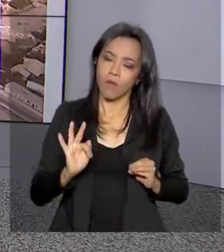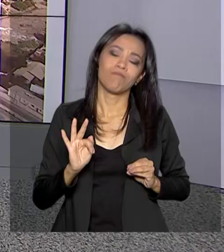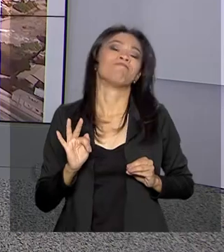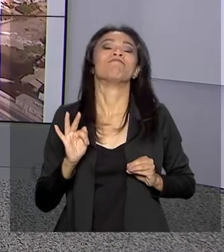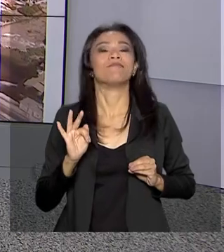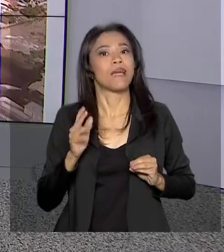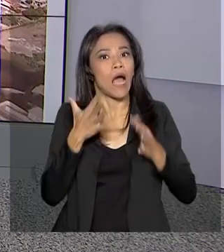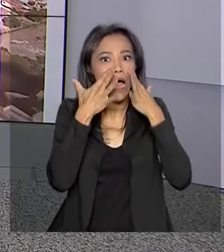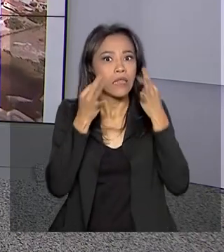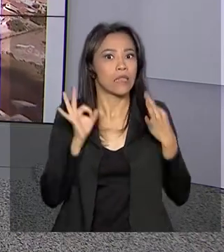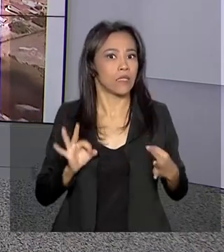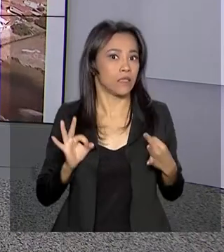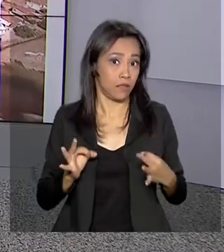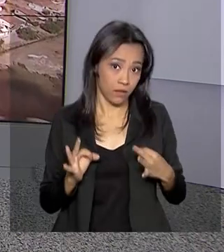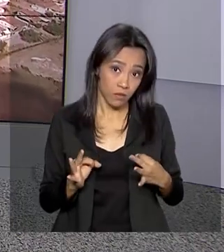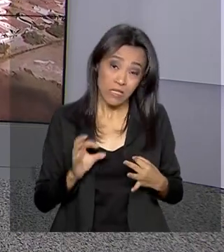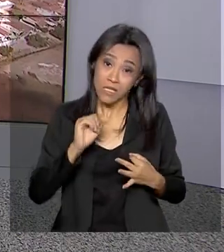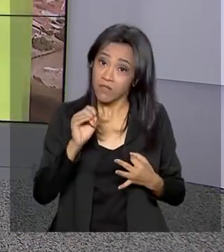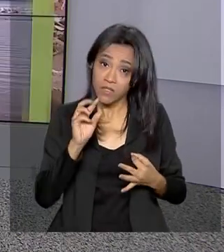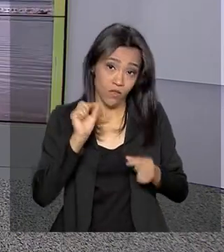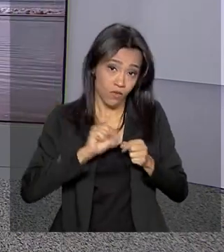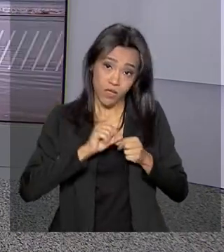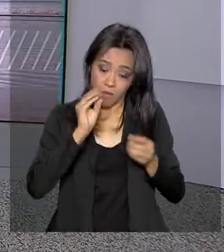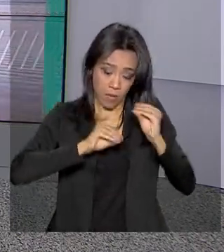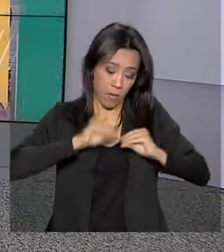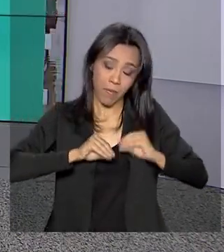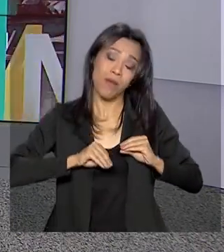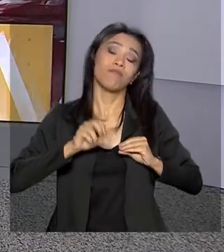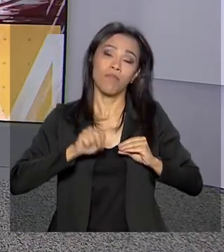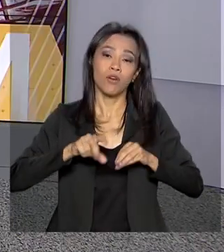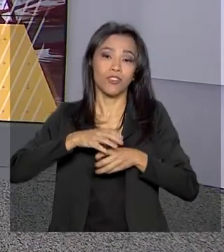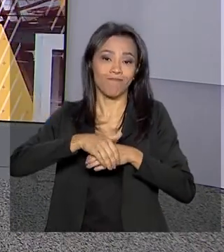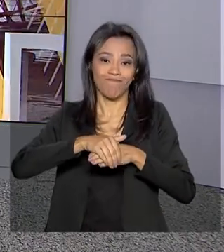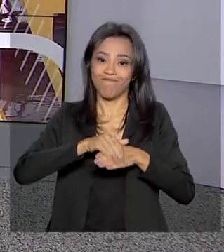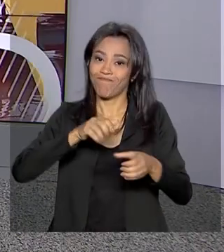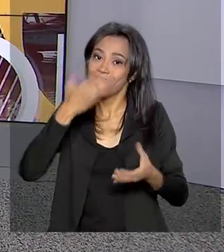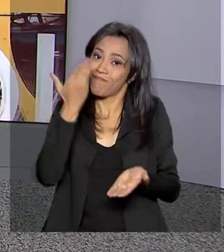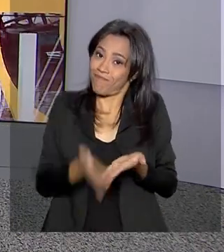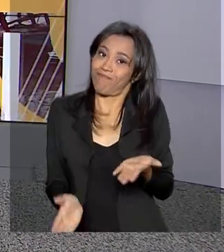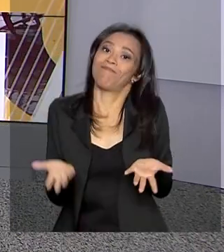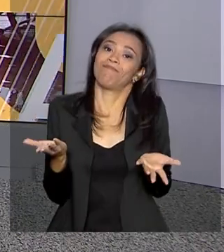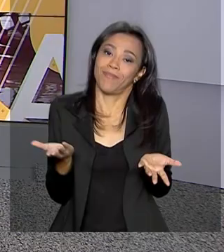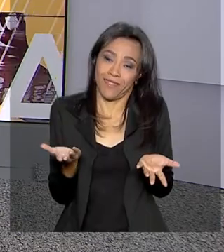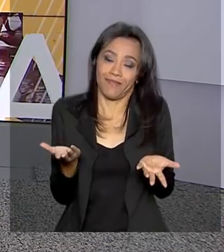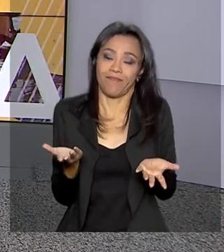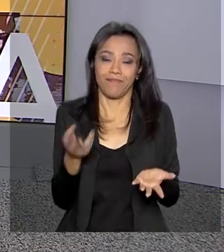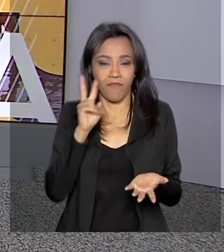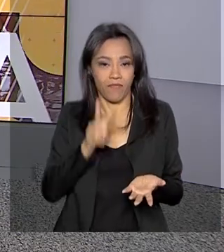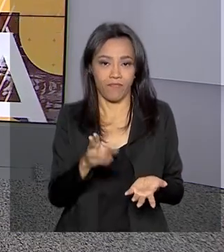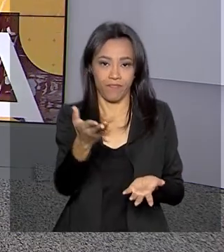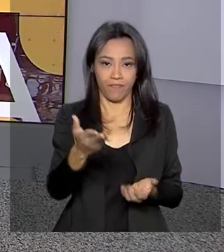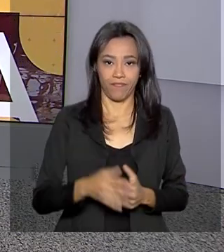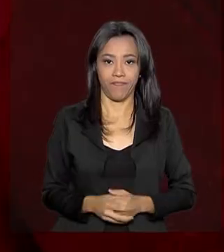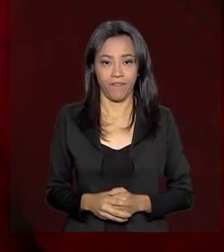deve ficar atento. A falta desse procedimento pode causar a suspensão do benefício. Veja na reportagem.